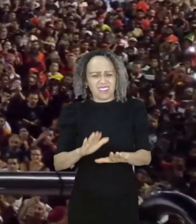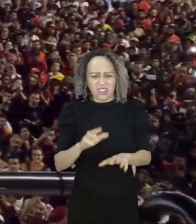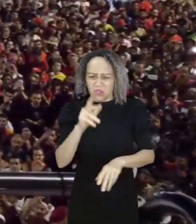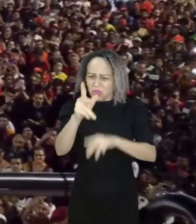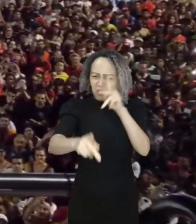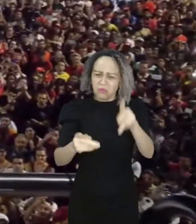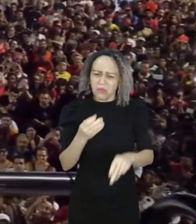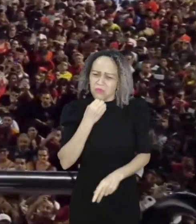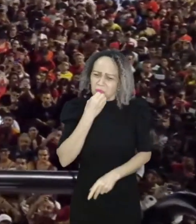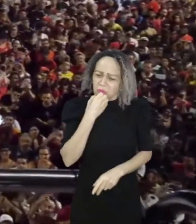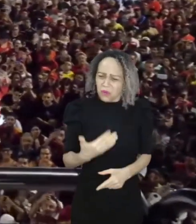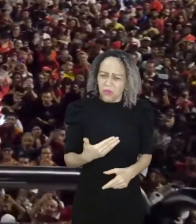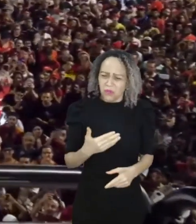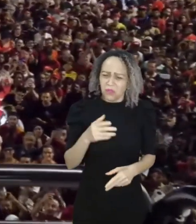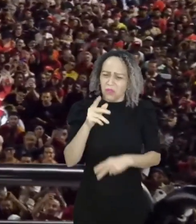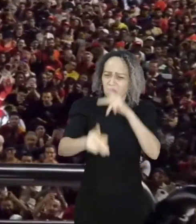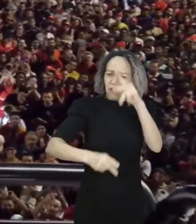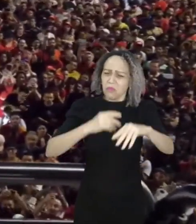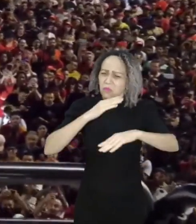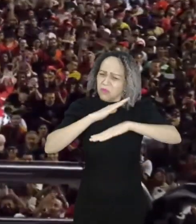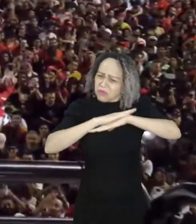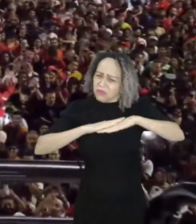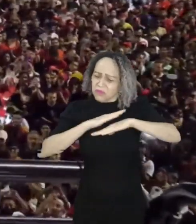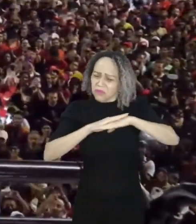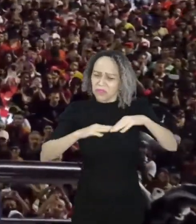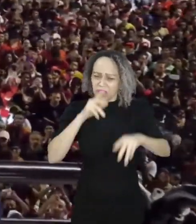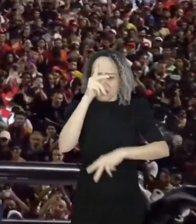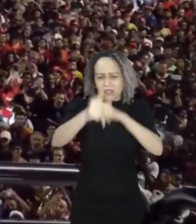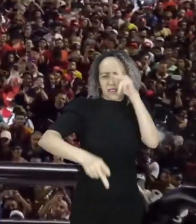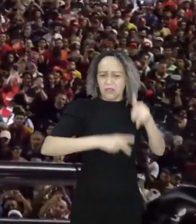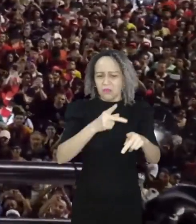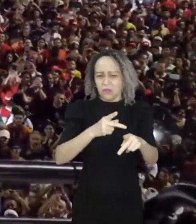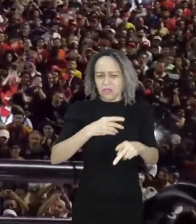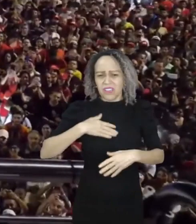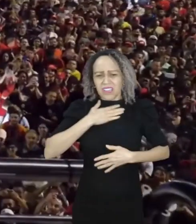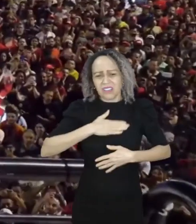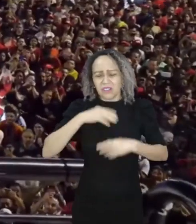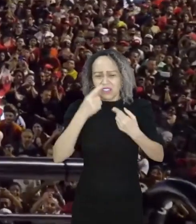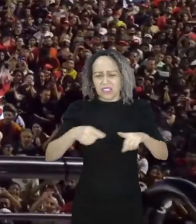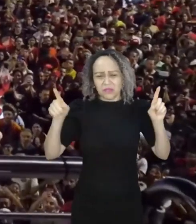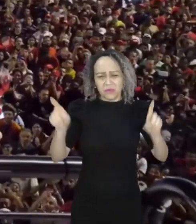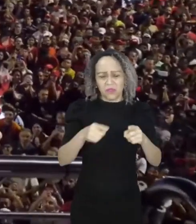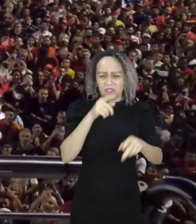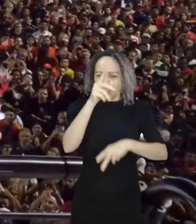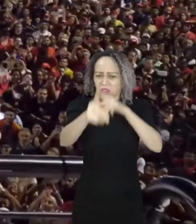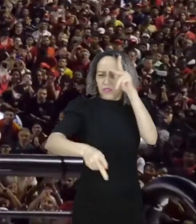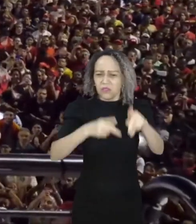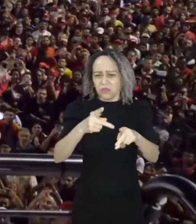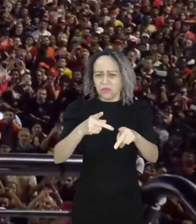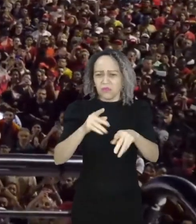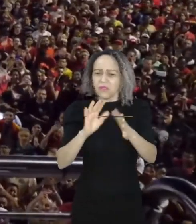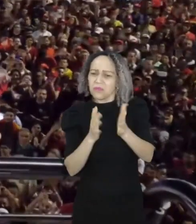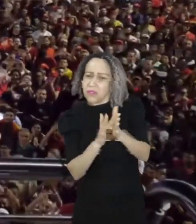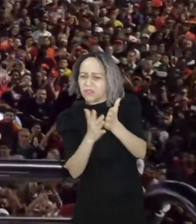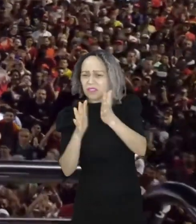bondoso, um povo tão carinhoso, um povo que gosta de música, um povo que gosta de samba, um povo